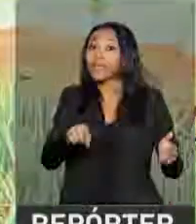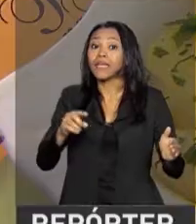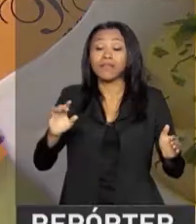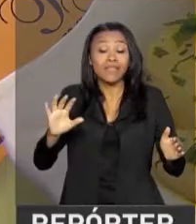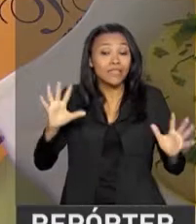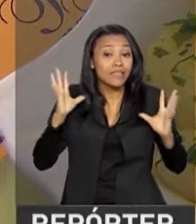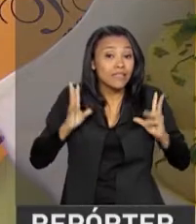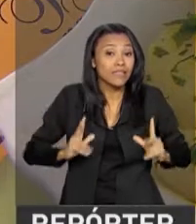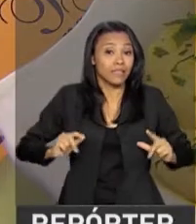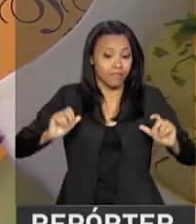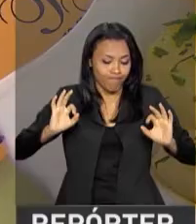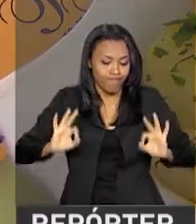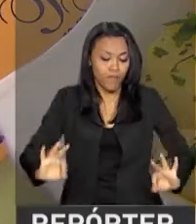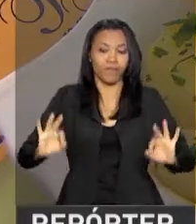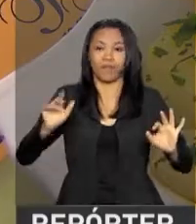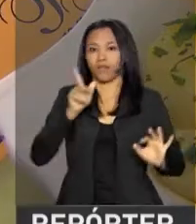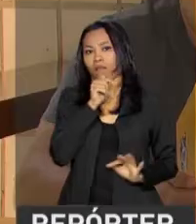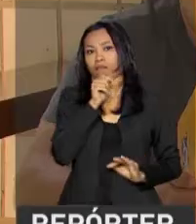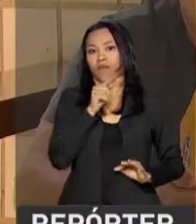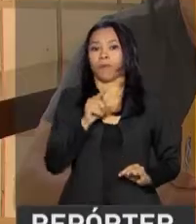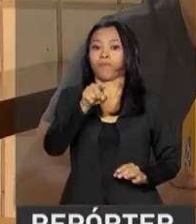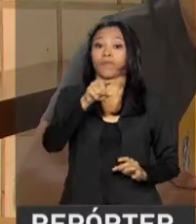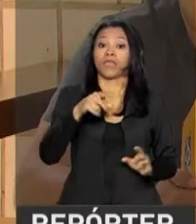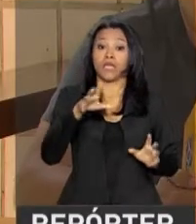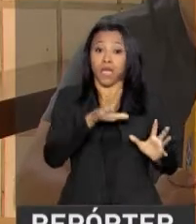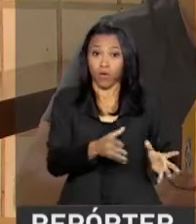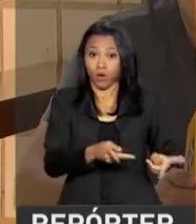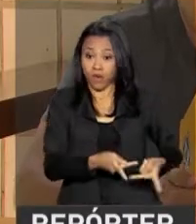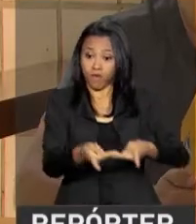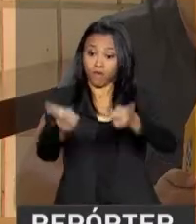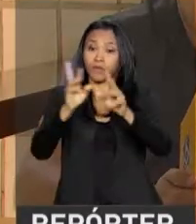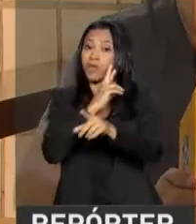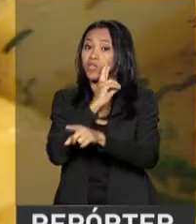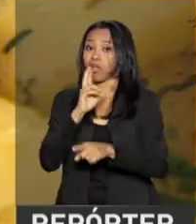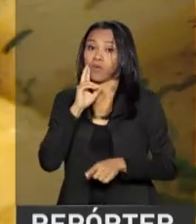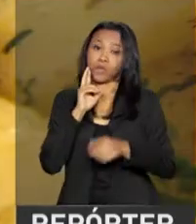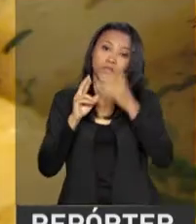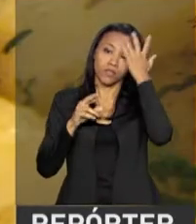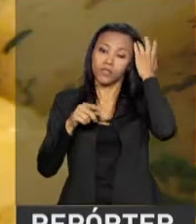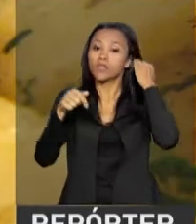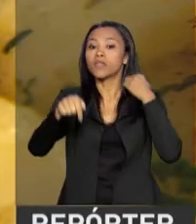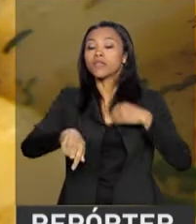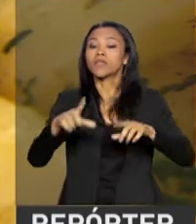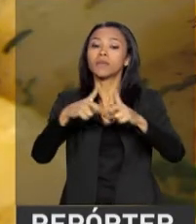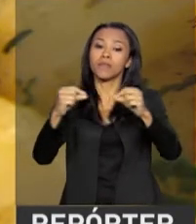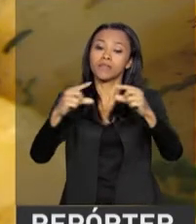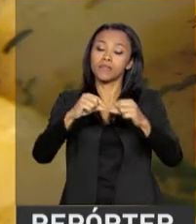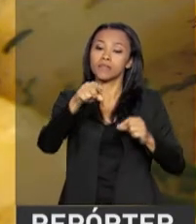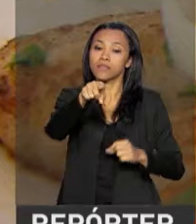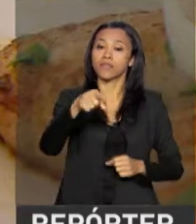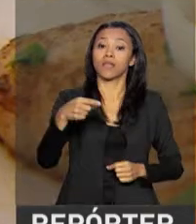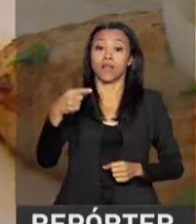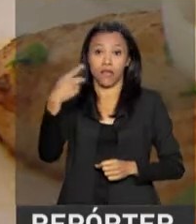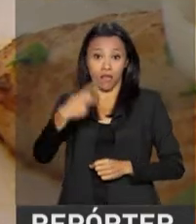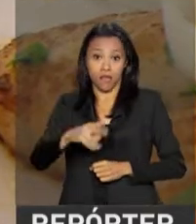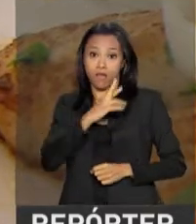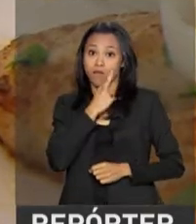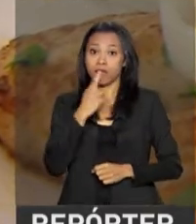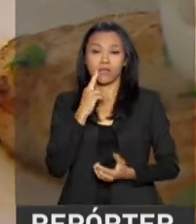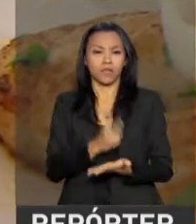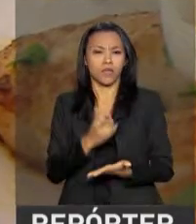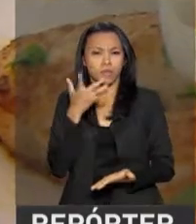do tanque direto para a mesa neste restaurante da capital federal o peixe ea especialidade da casa sempre